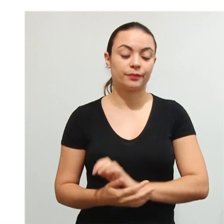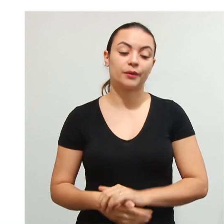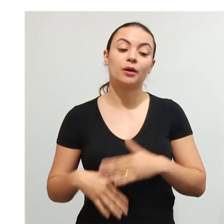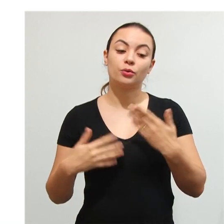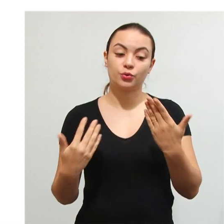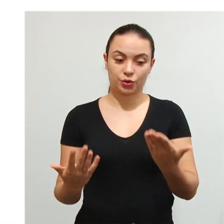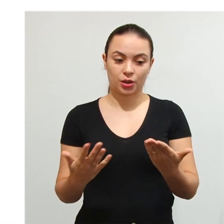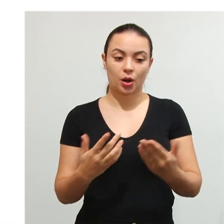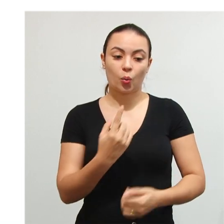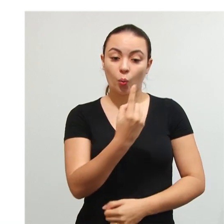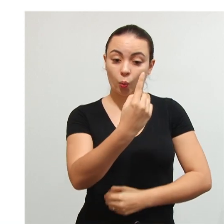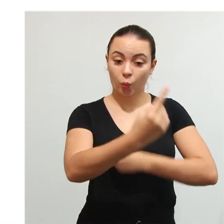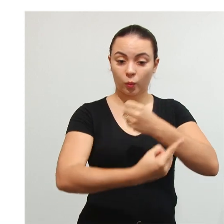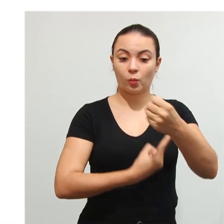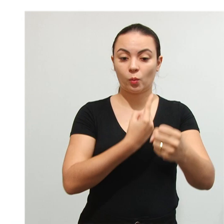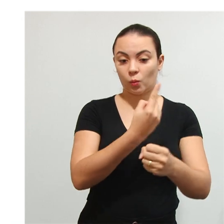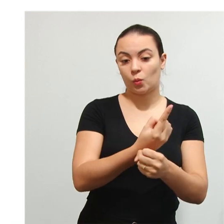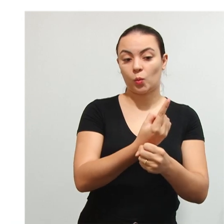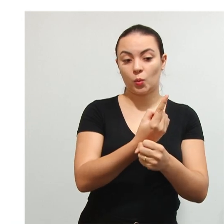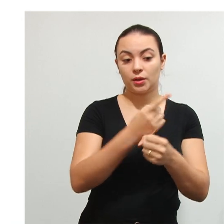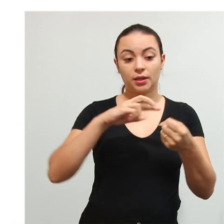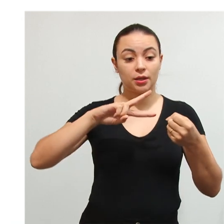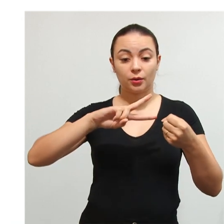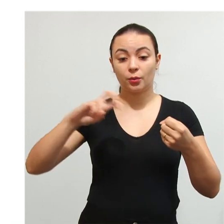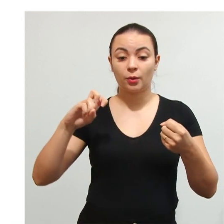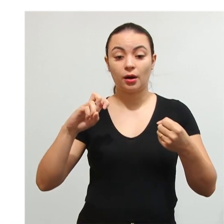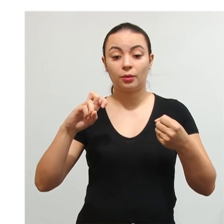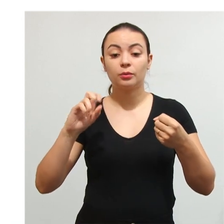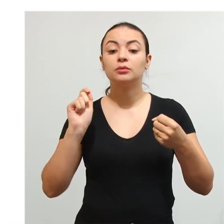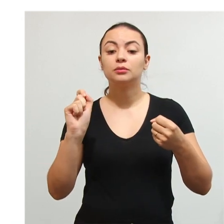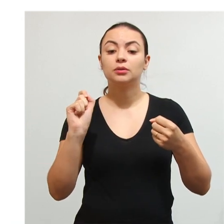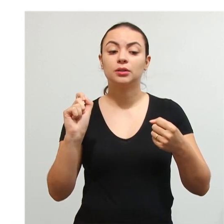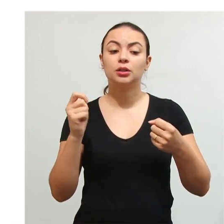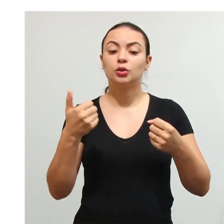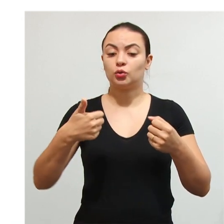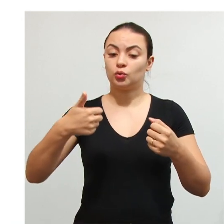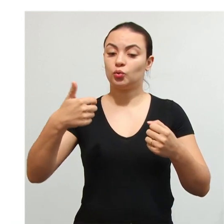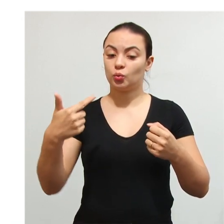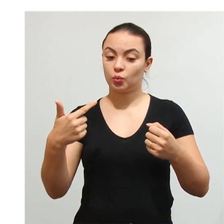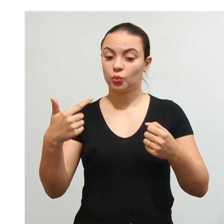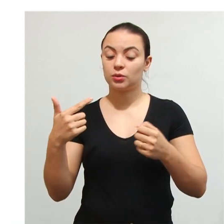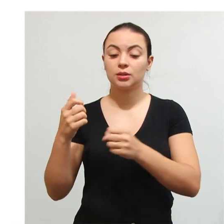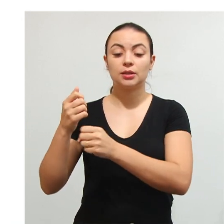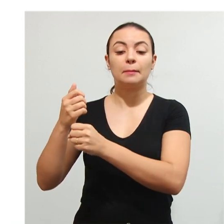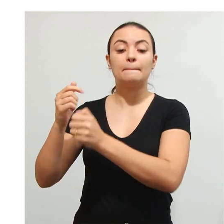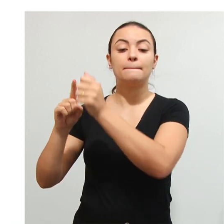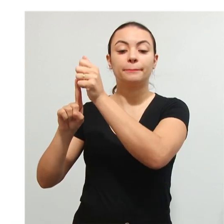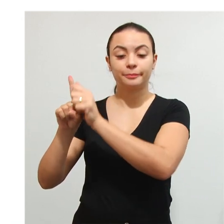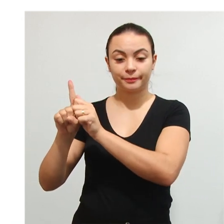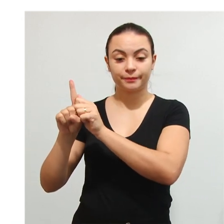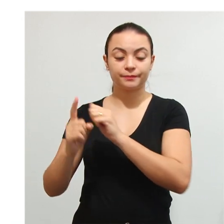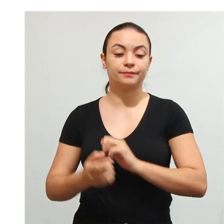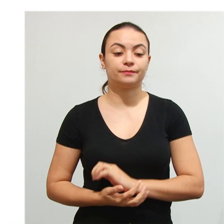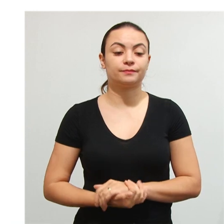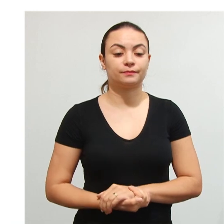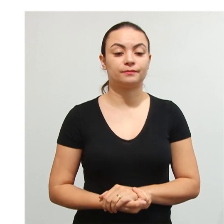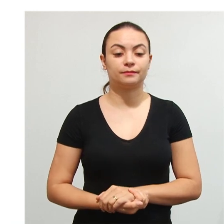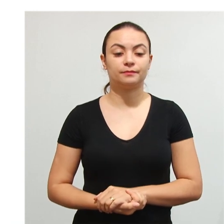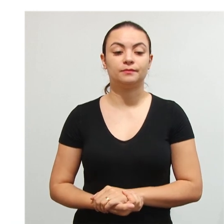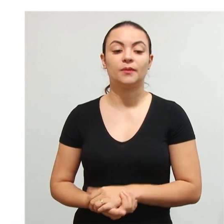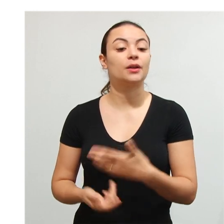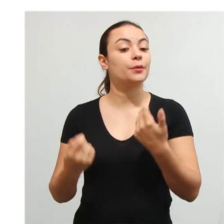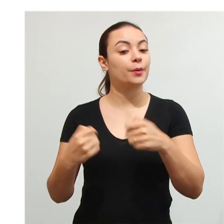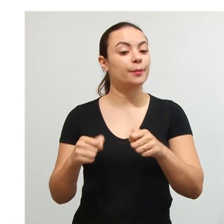então durante um ano eu preciso aplicar essa taxa de 2%, 12 vezes como eu estou falando de juros simples